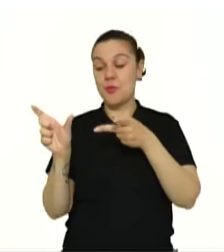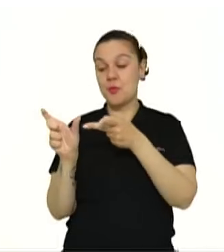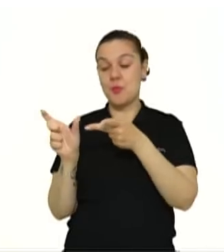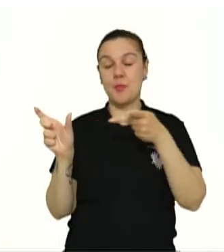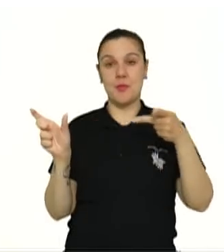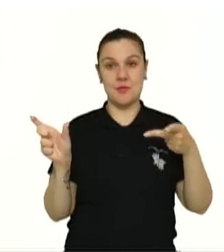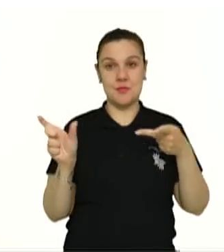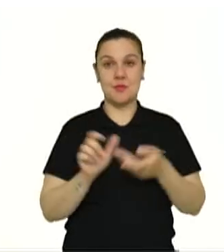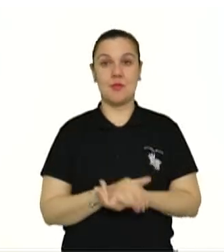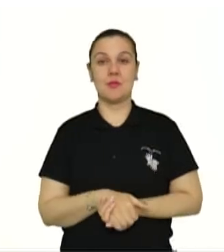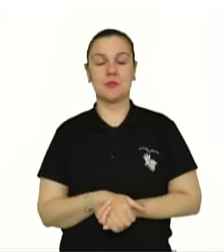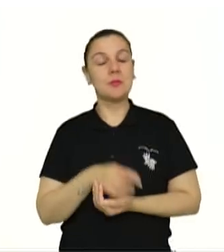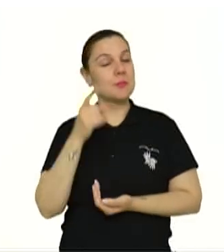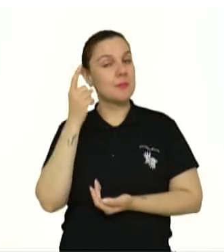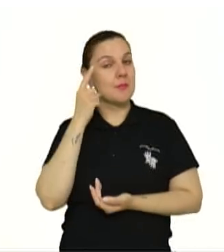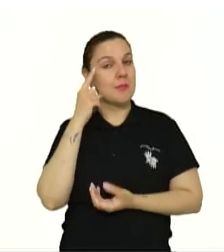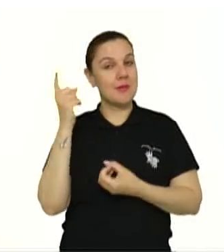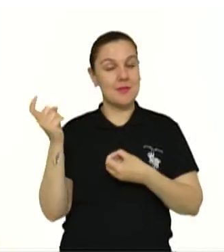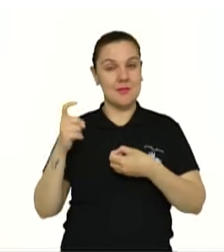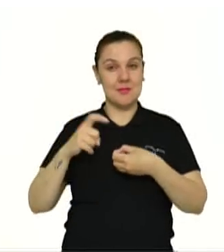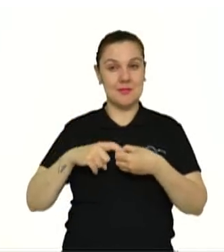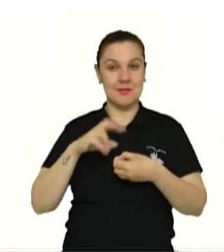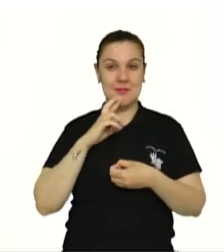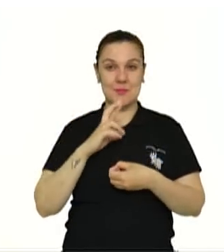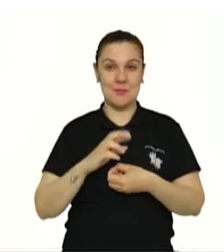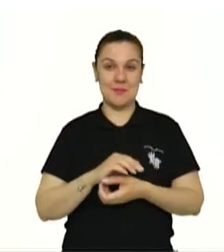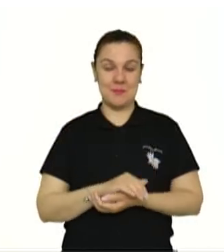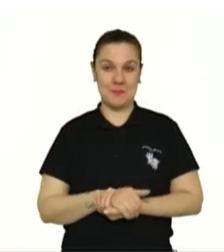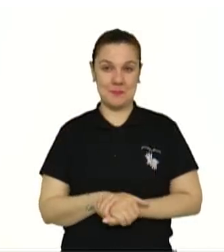e o predicado. Pense um pouquinho e responda para mim.